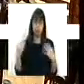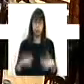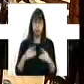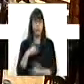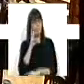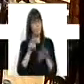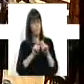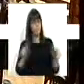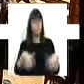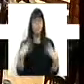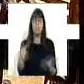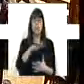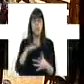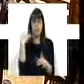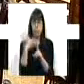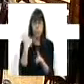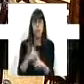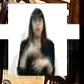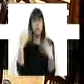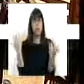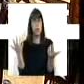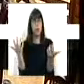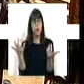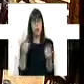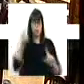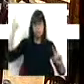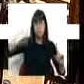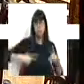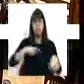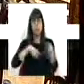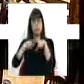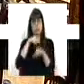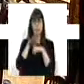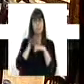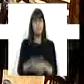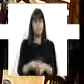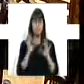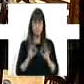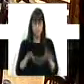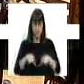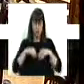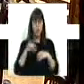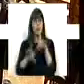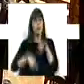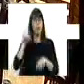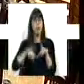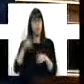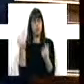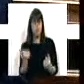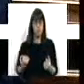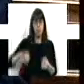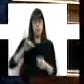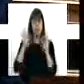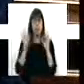quando assistimos a situações de violência e a imposição de políticas discriminatórias no acolhimento de refugiados e que